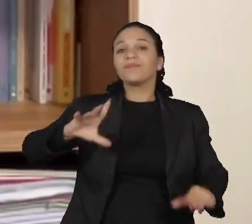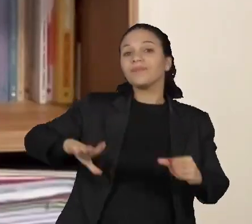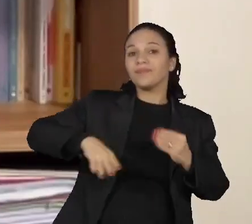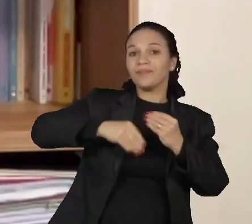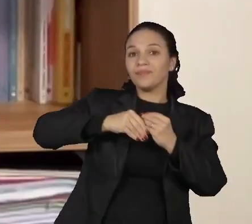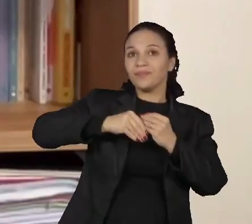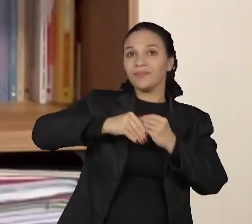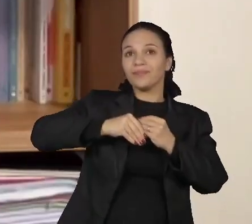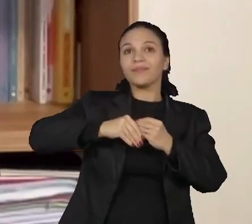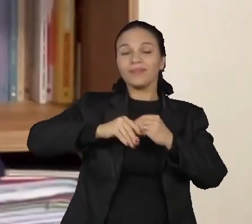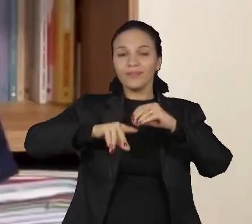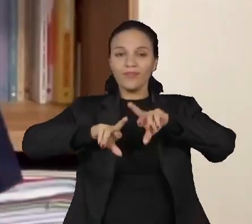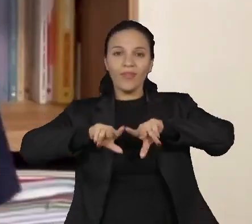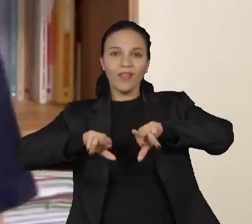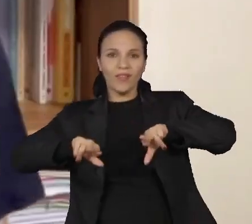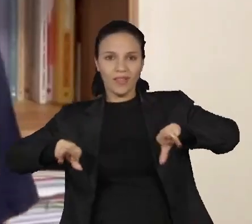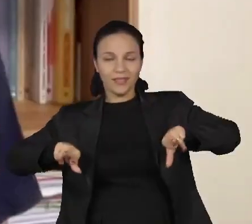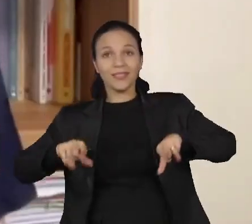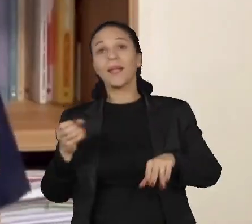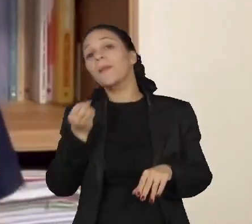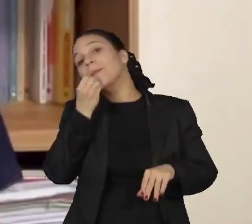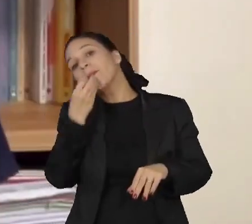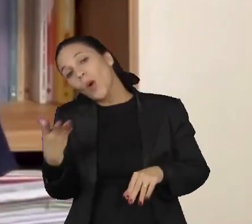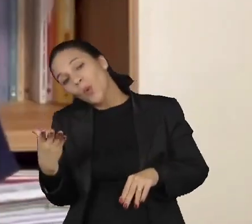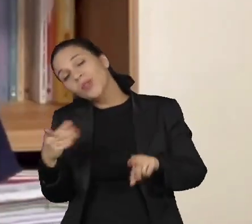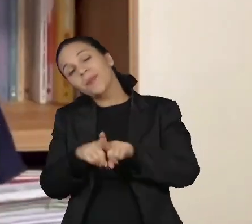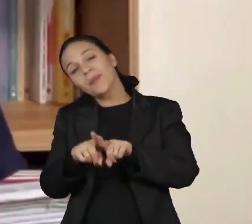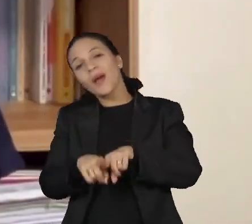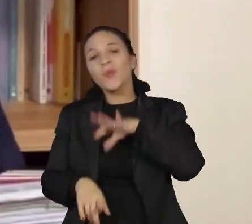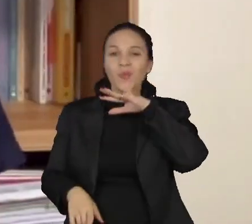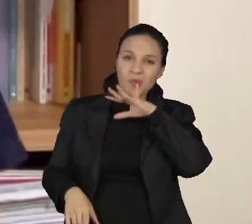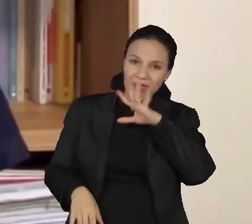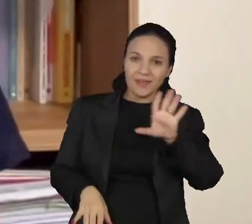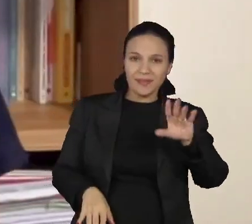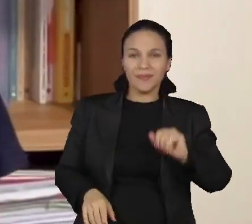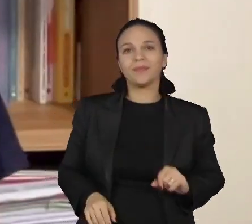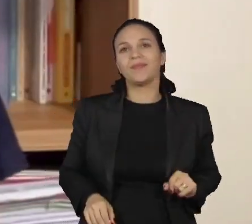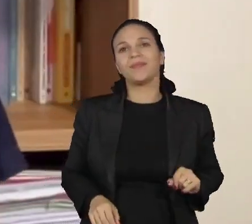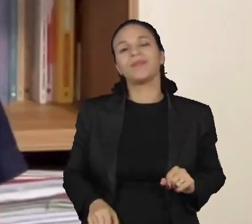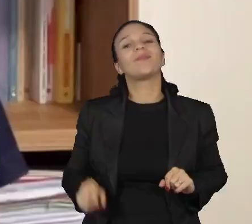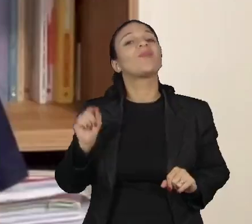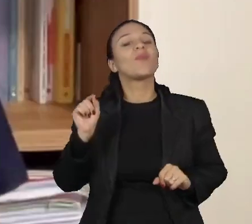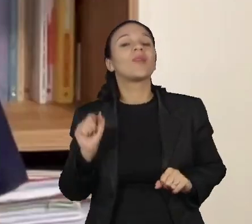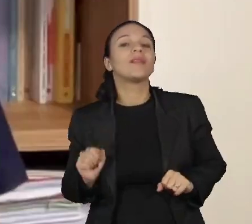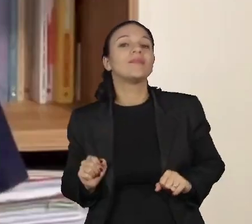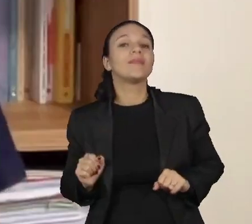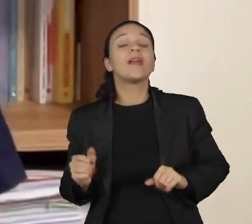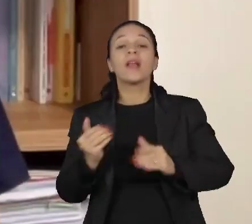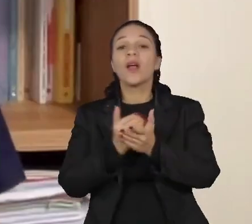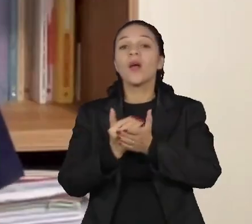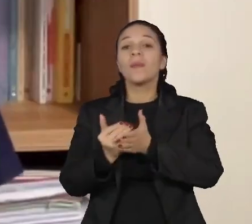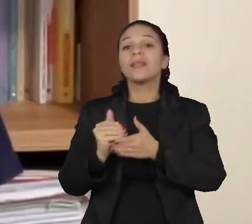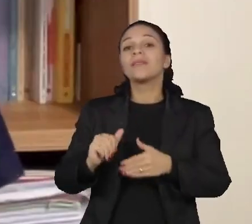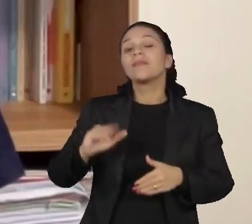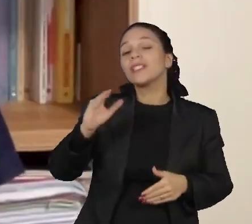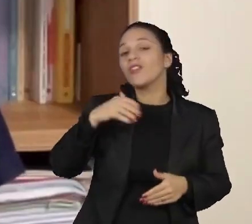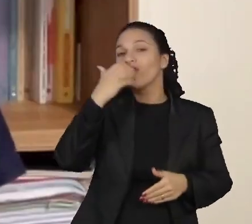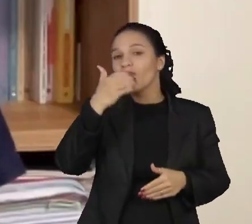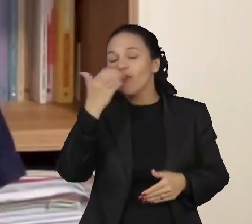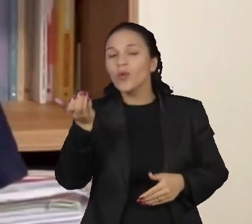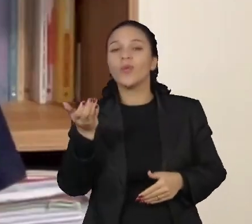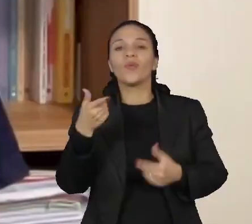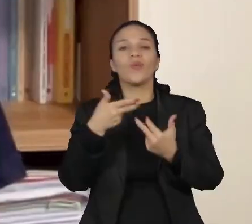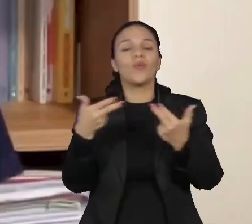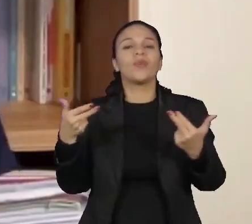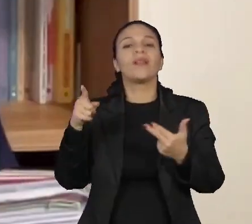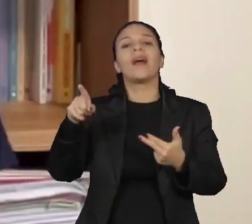variedade nesse prato, para o bem e para o mal, digamos assim, né? Então, o que a gente tem? um maior número de frutas, legumes e